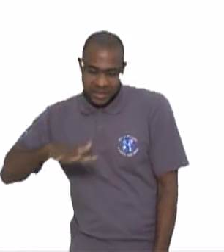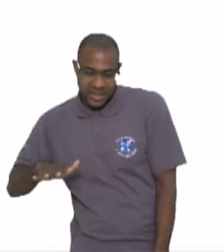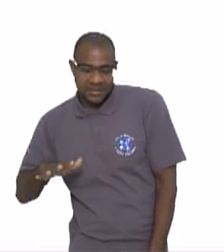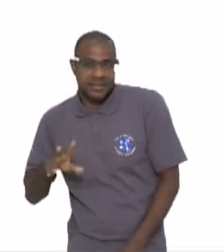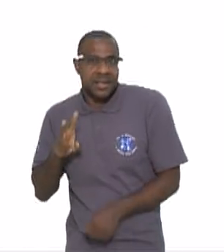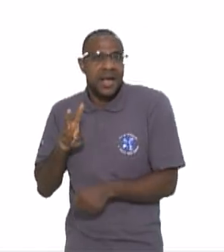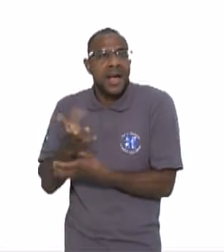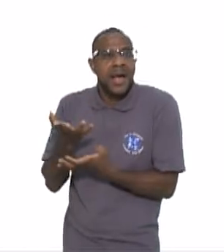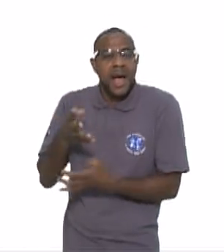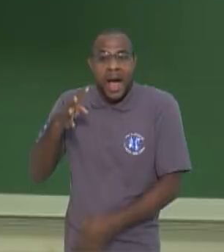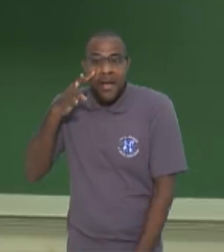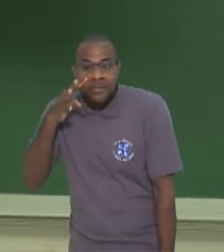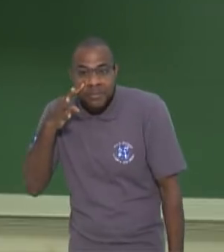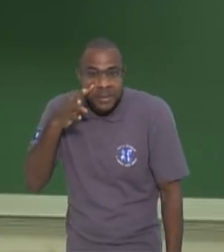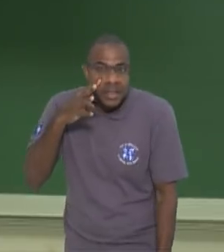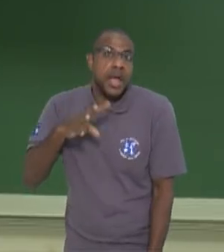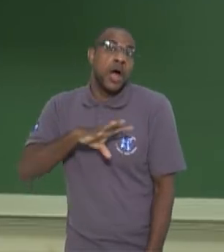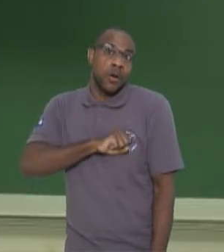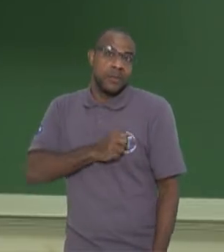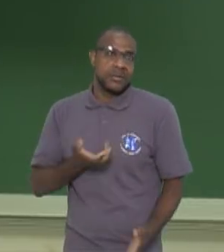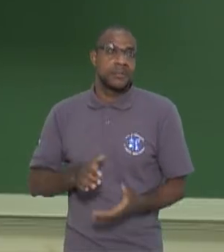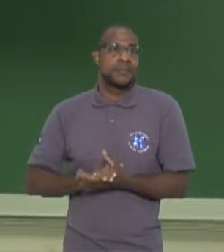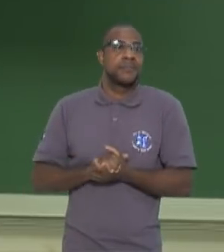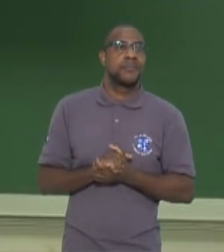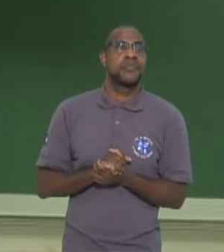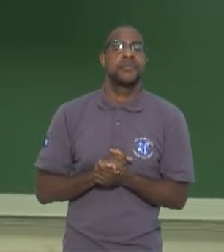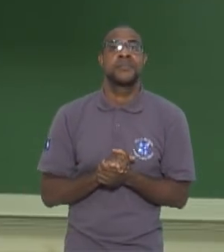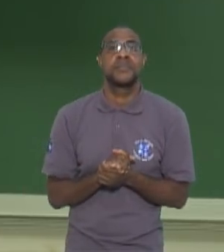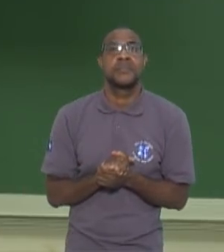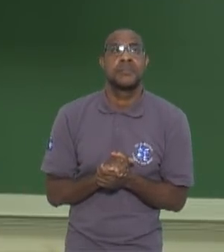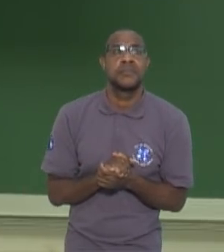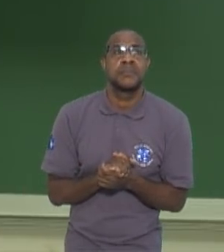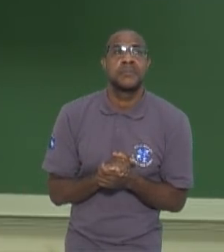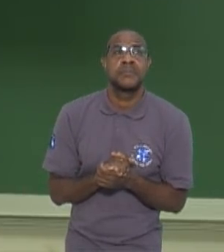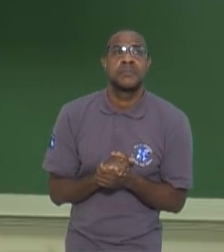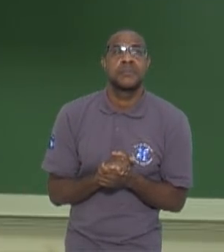que eu quero dizer que a Toy Art traz um apelo emocional?